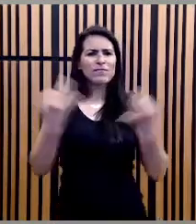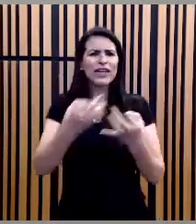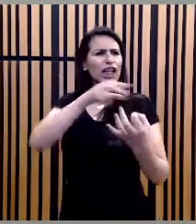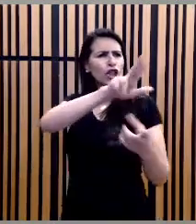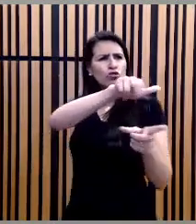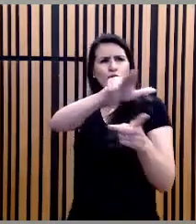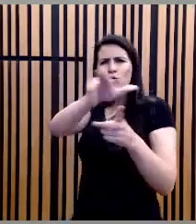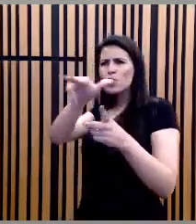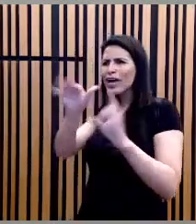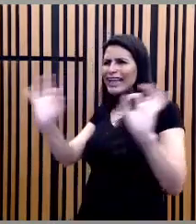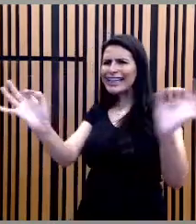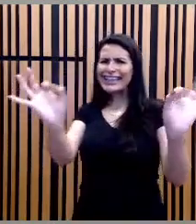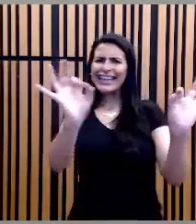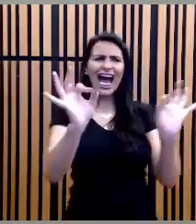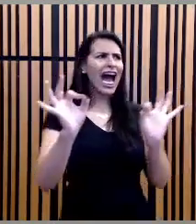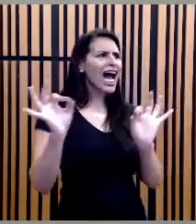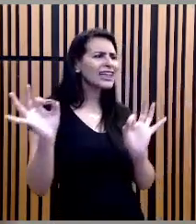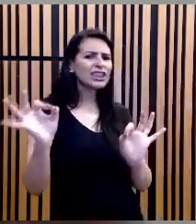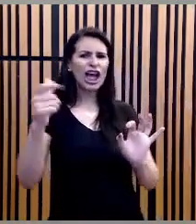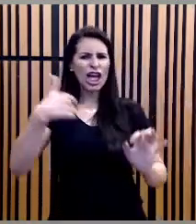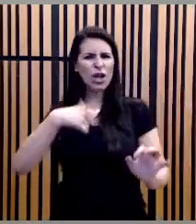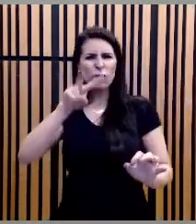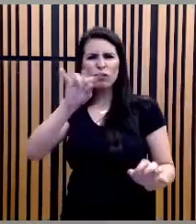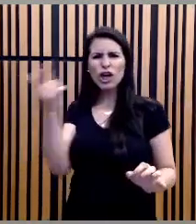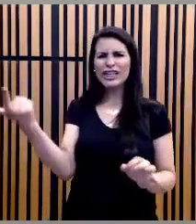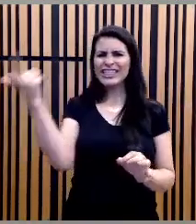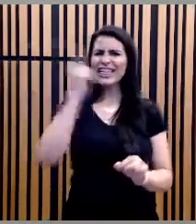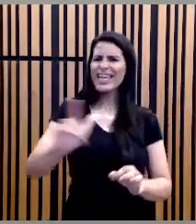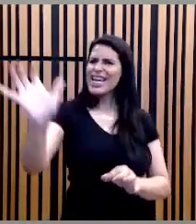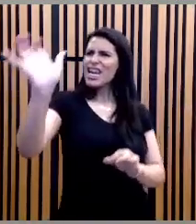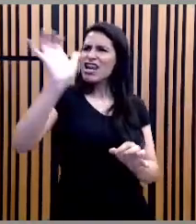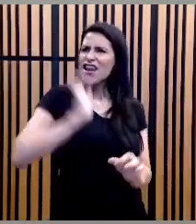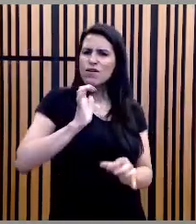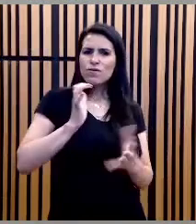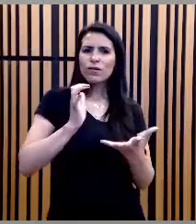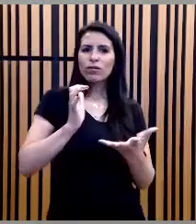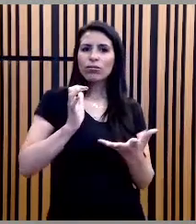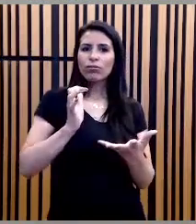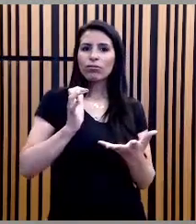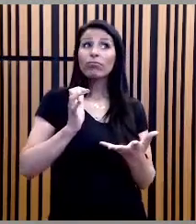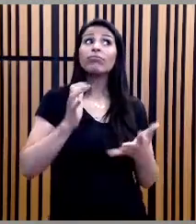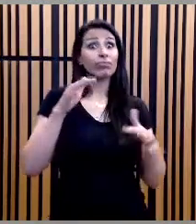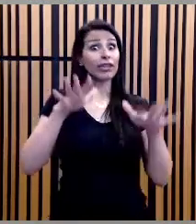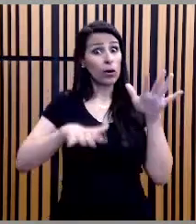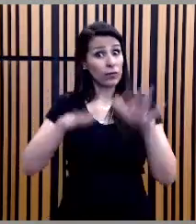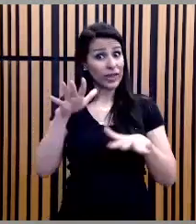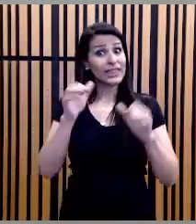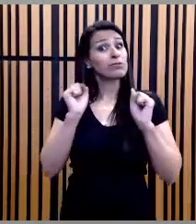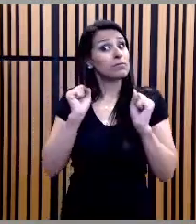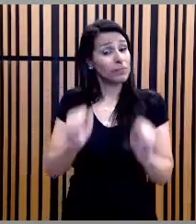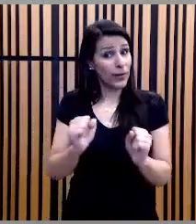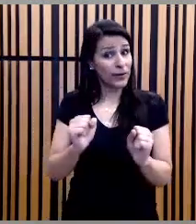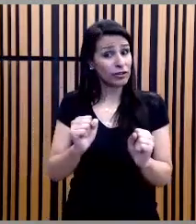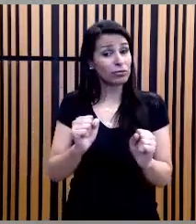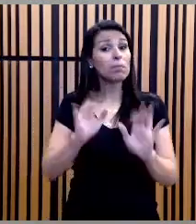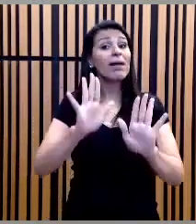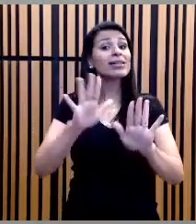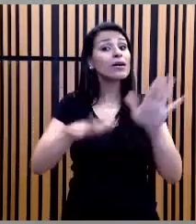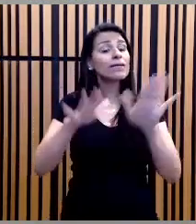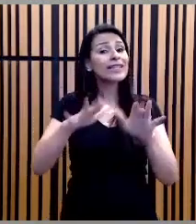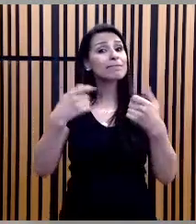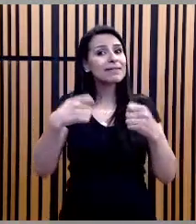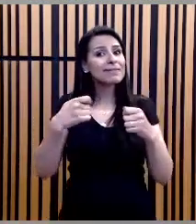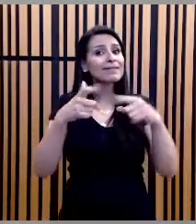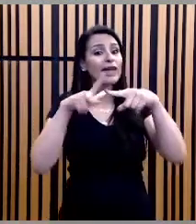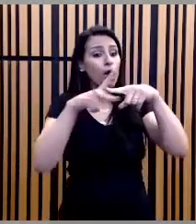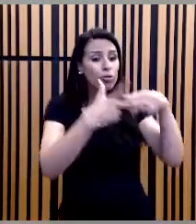teve ainda, é aquela que eu vou ficar milionário. Pode ser a ideia. E pode ser que ela tenha que ser modelada. Daqui